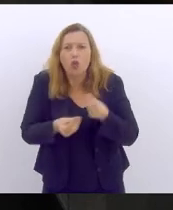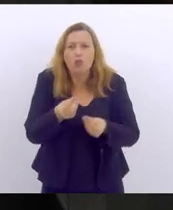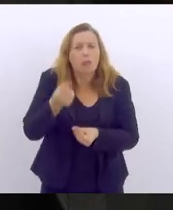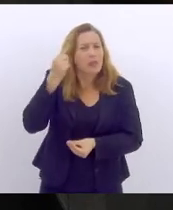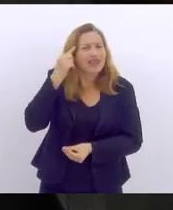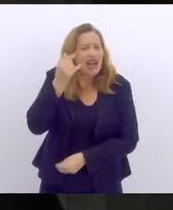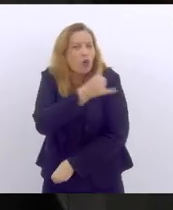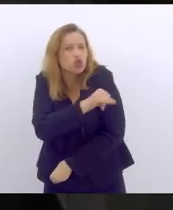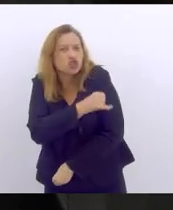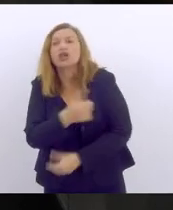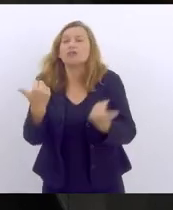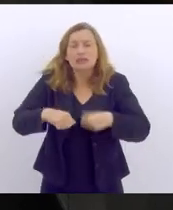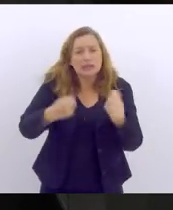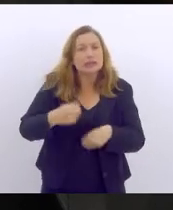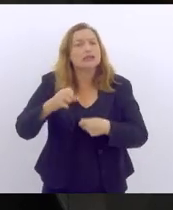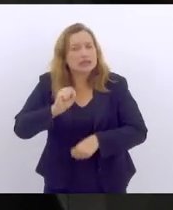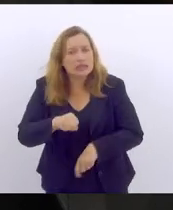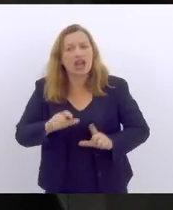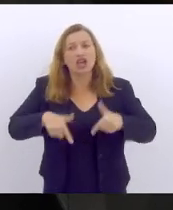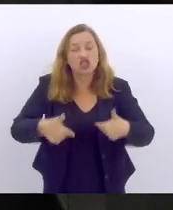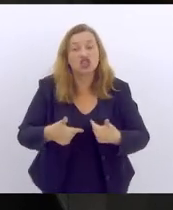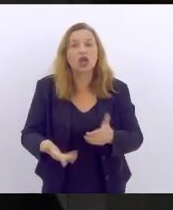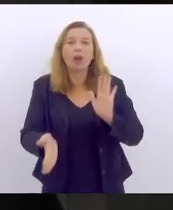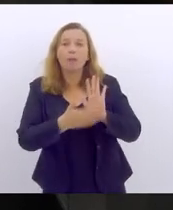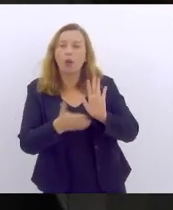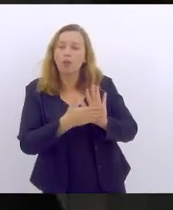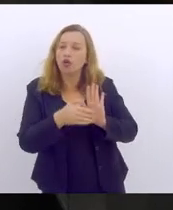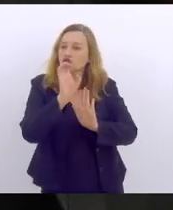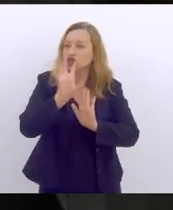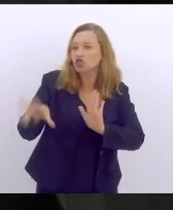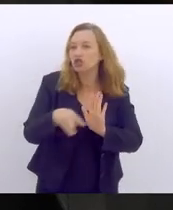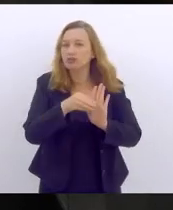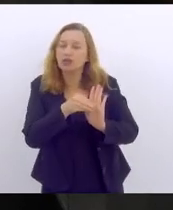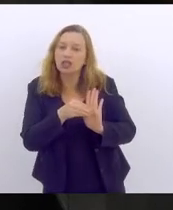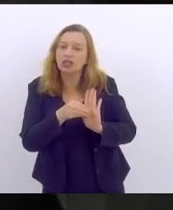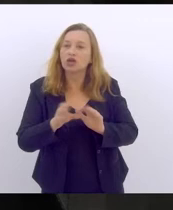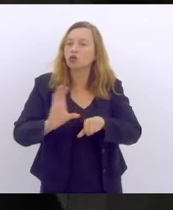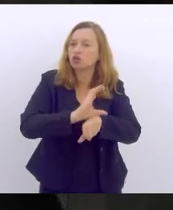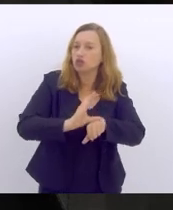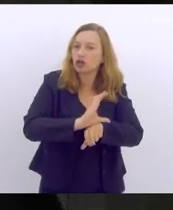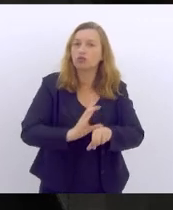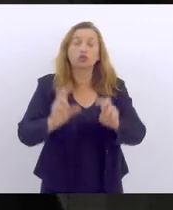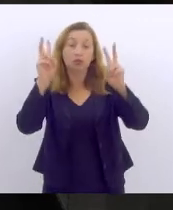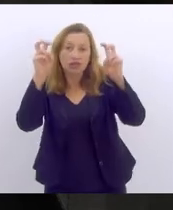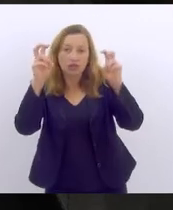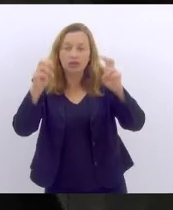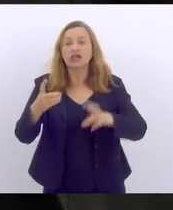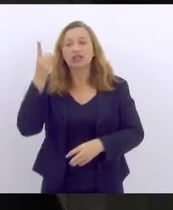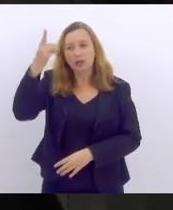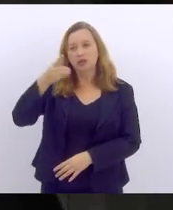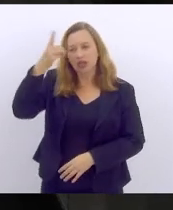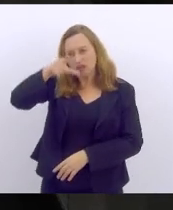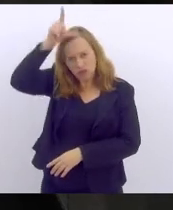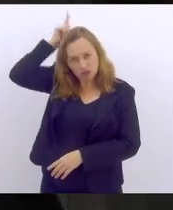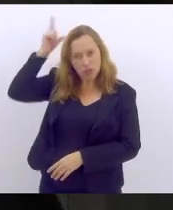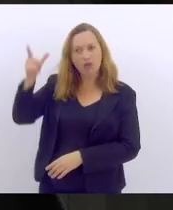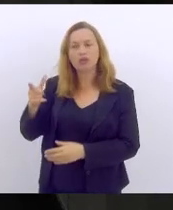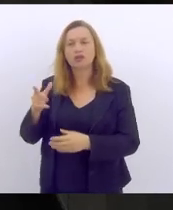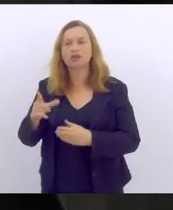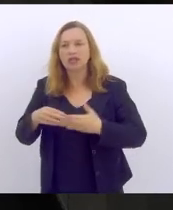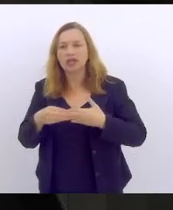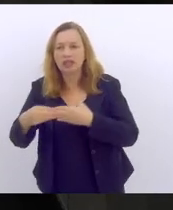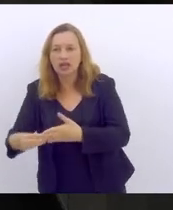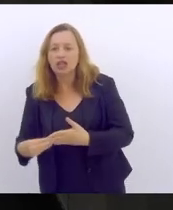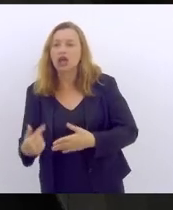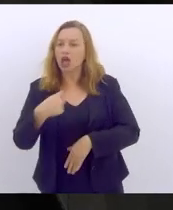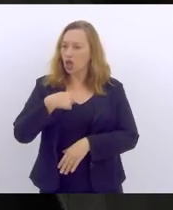e deve pensar nós inclusive estamos com uma proposta de emenda constitucional sobre esse tema Luiz Paulo nos lidera Nessa proposta Eu sou